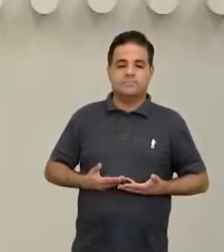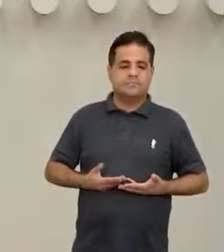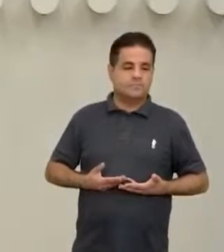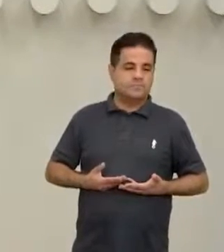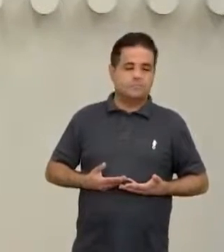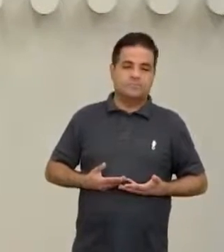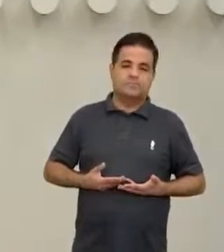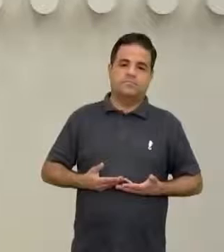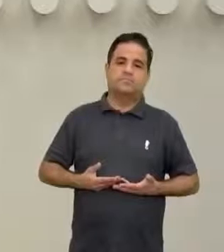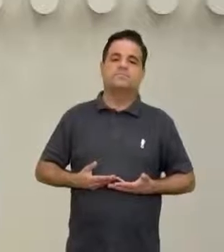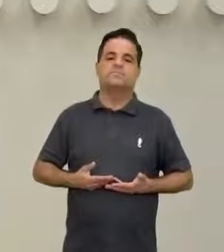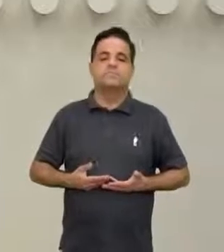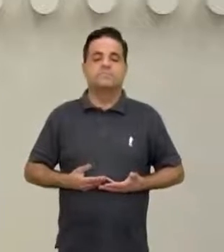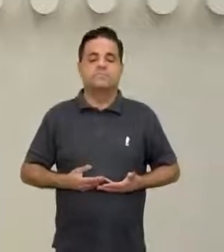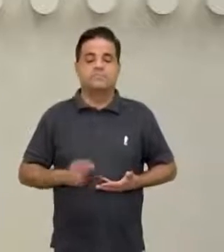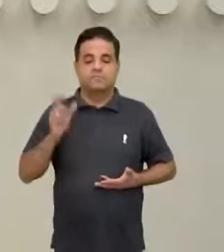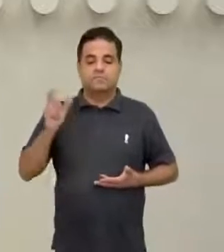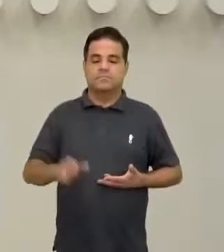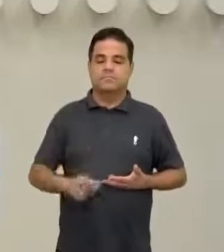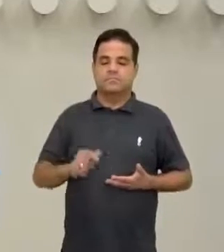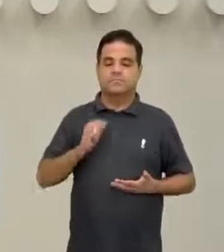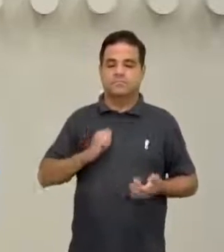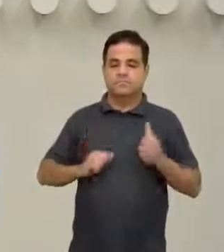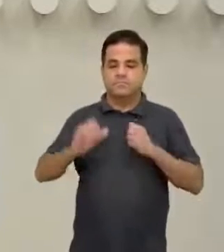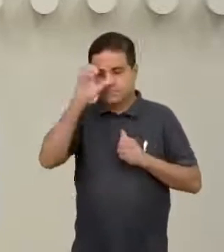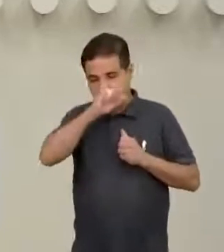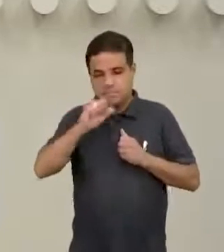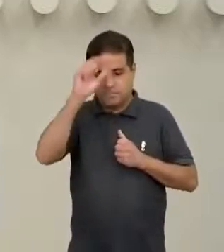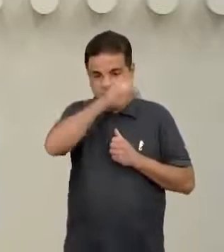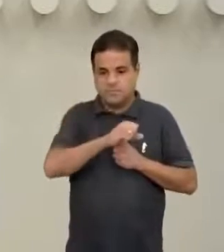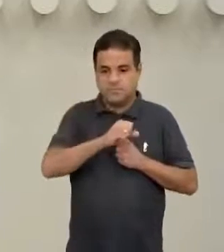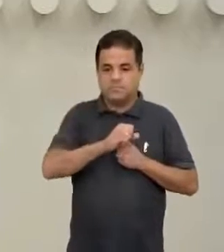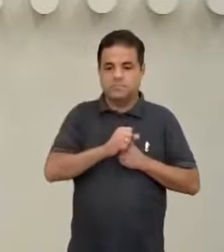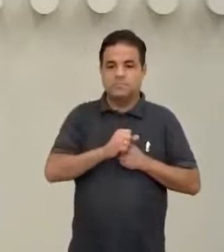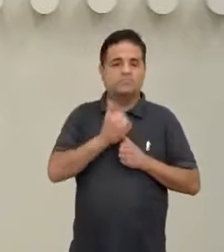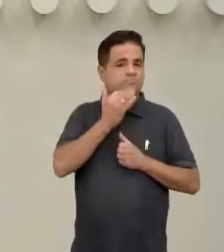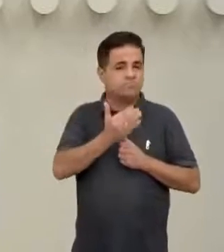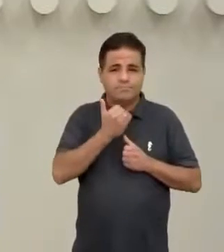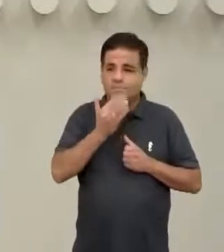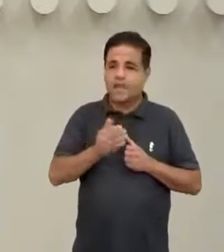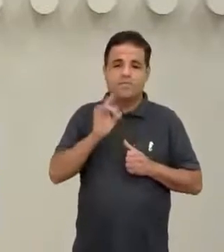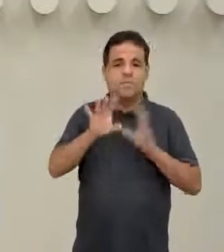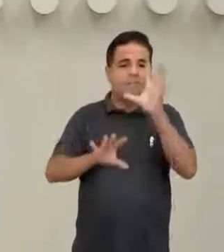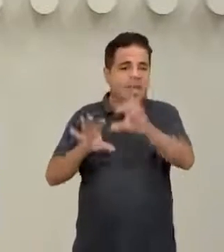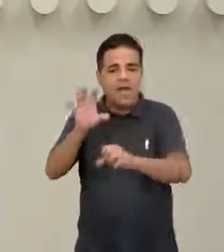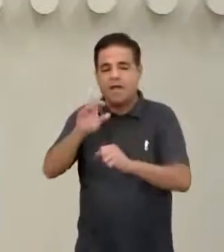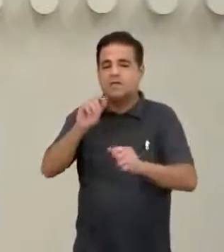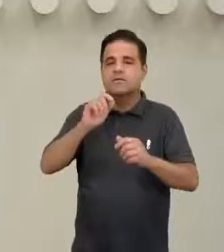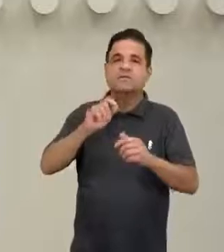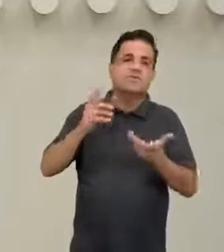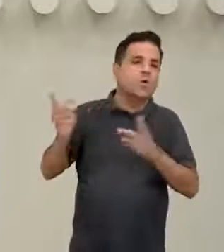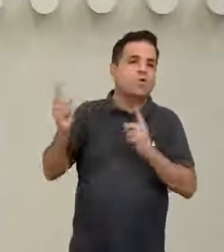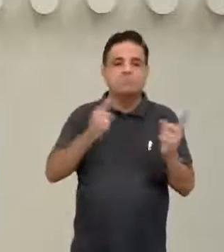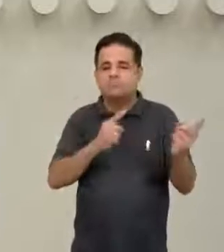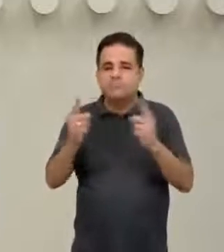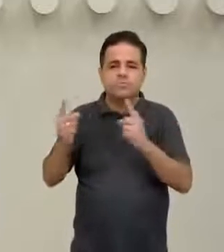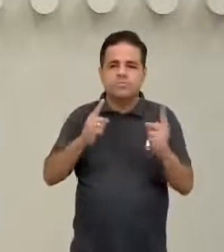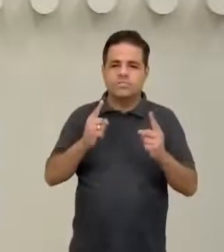autor, para que haja aprendizado, não basta só você pegar lá e ficar correndo para lá e para